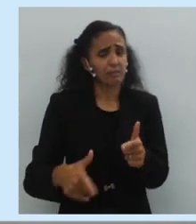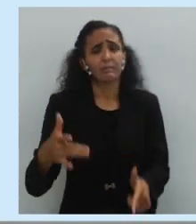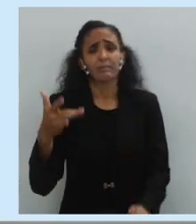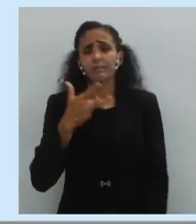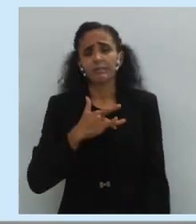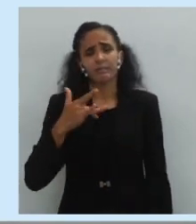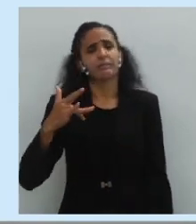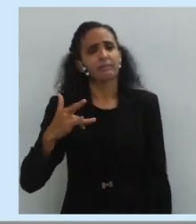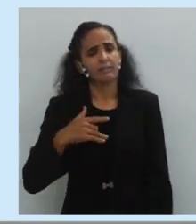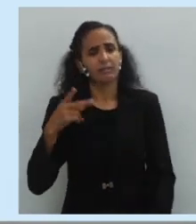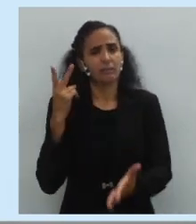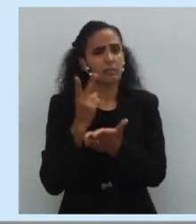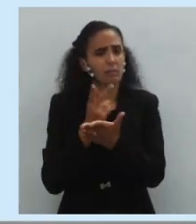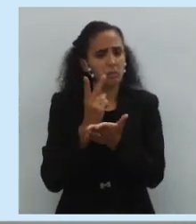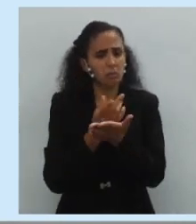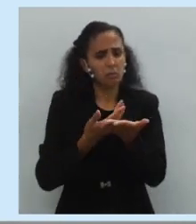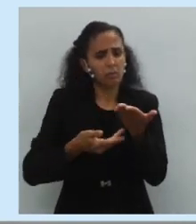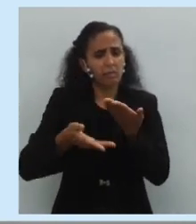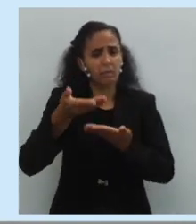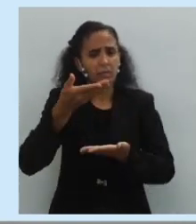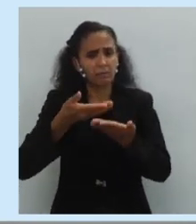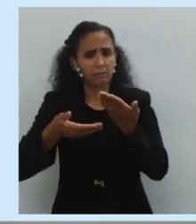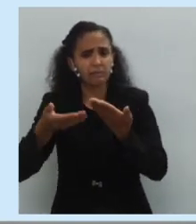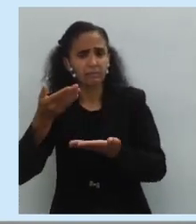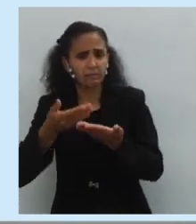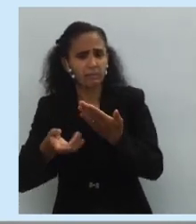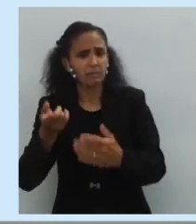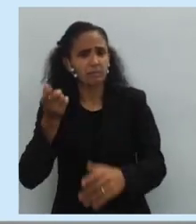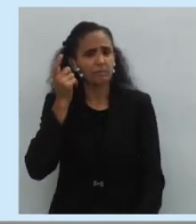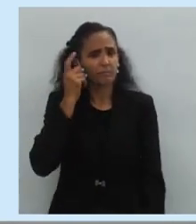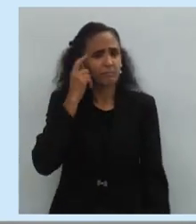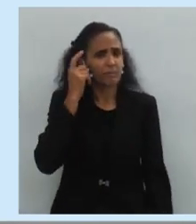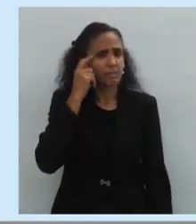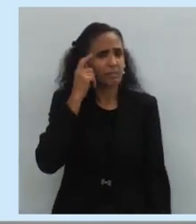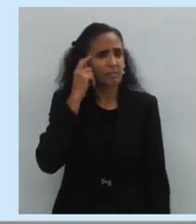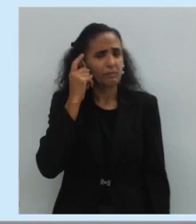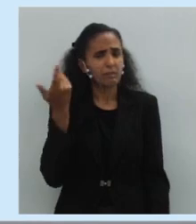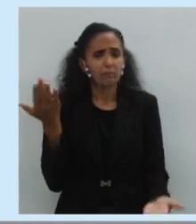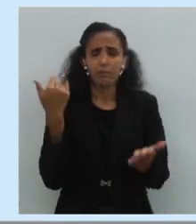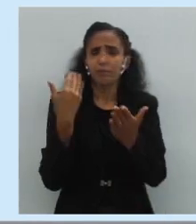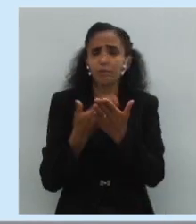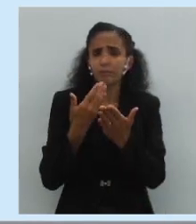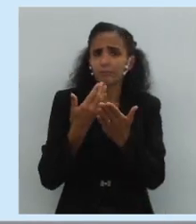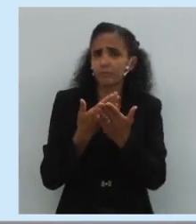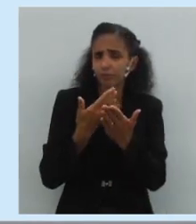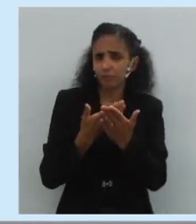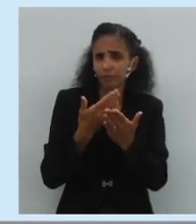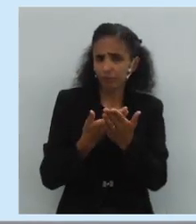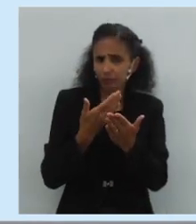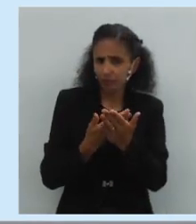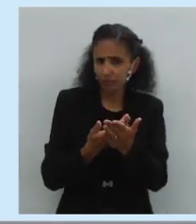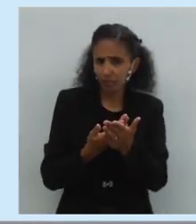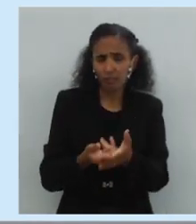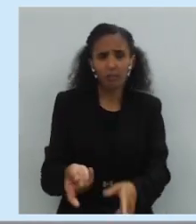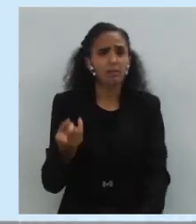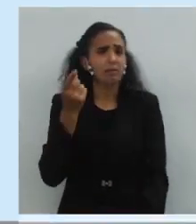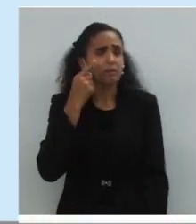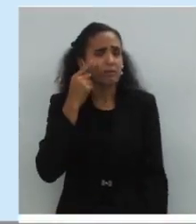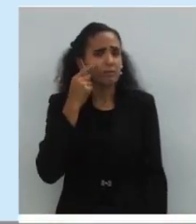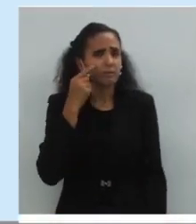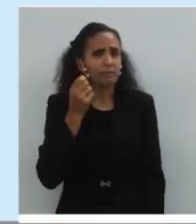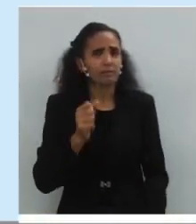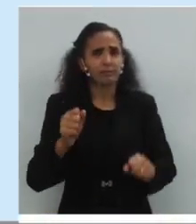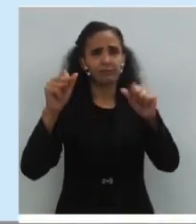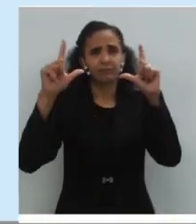no mundo. Quando se fala sobre hepatites virais B e C, eu gostaria que a gente fosse lá para a